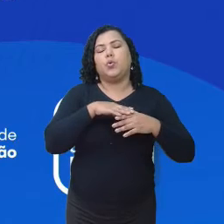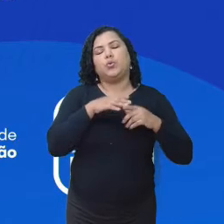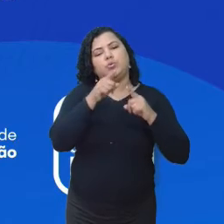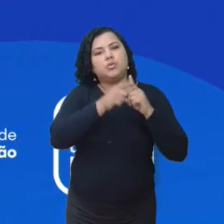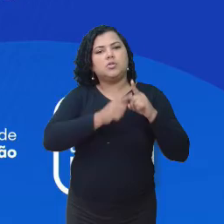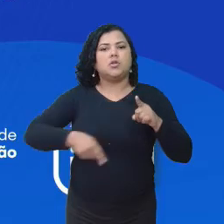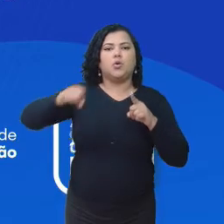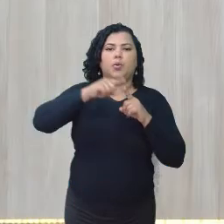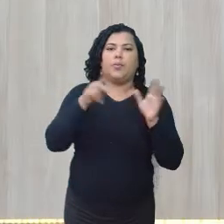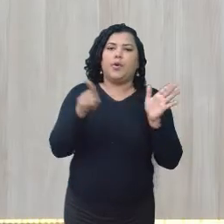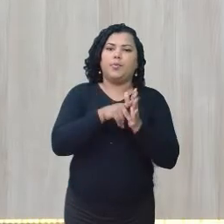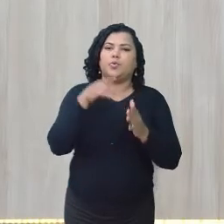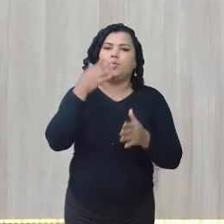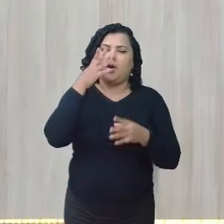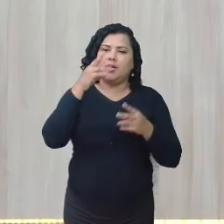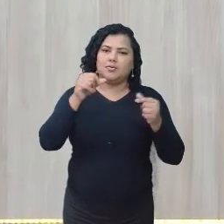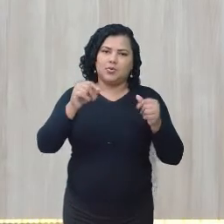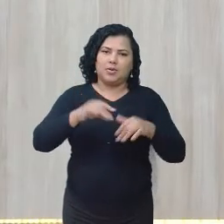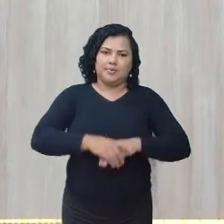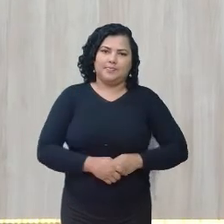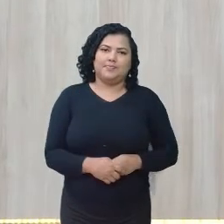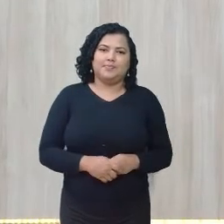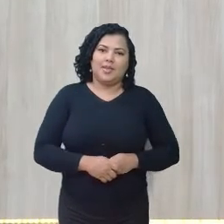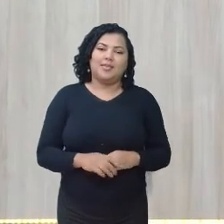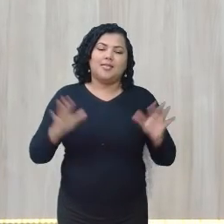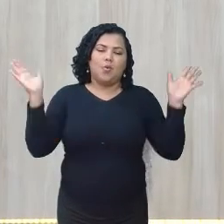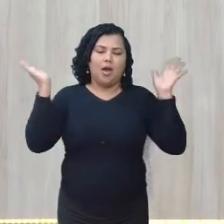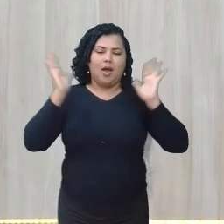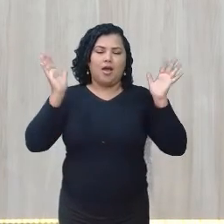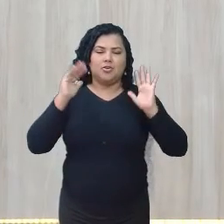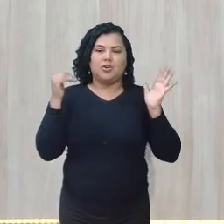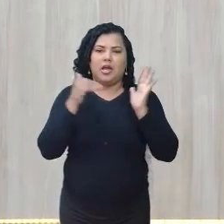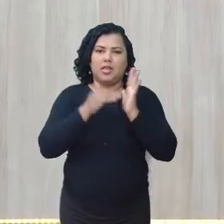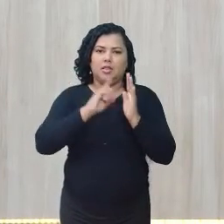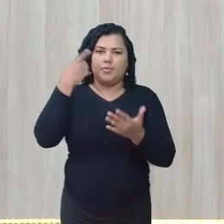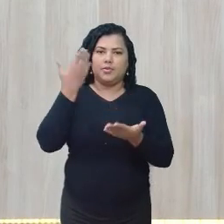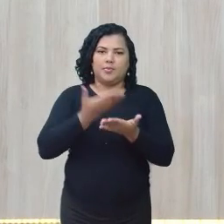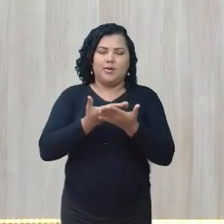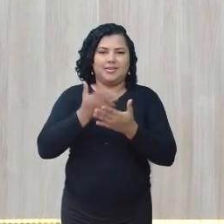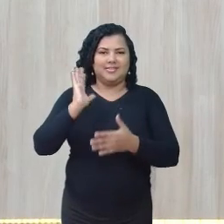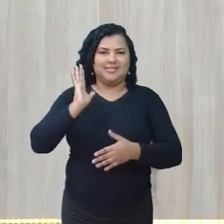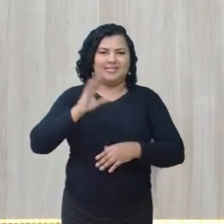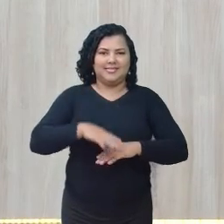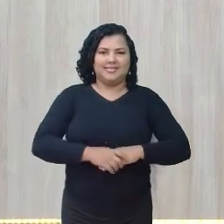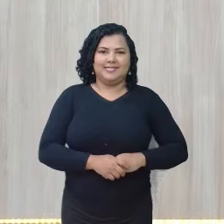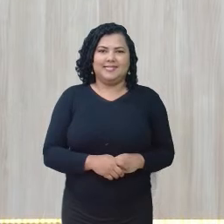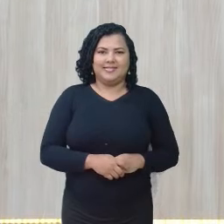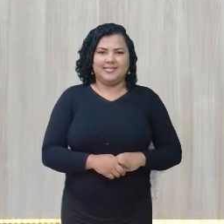E, no mais, é isso, gente, e até a próxima aula. Tchau, tchau.